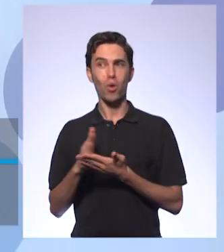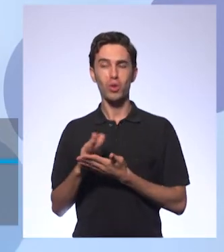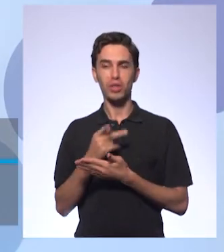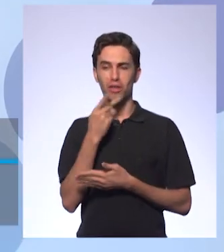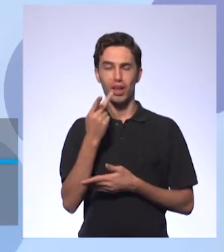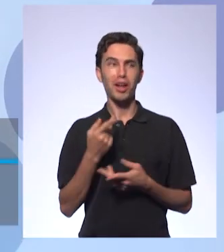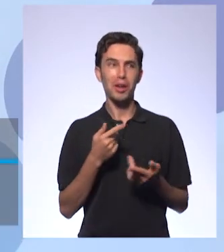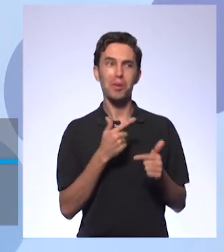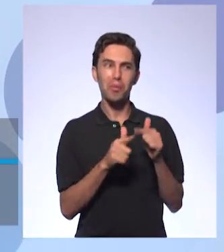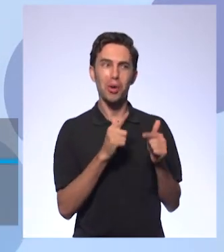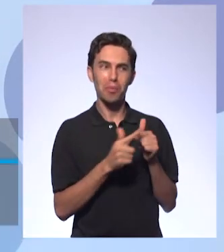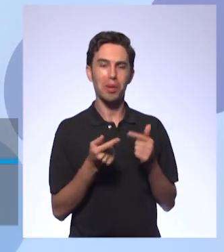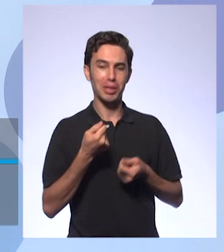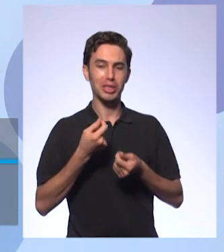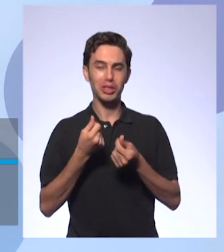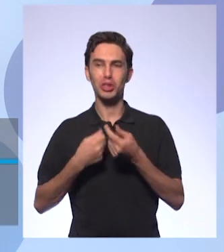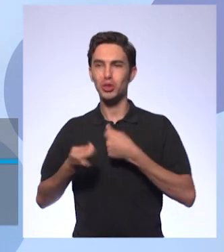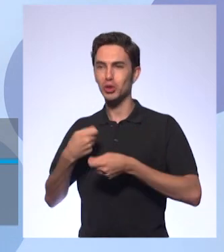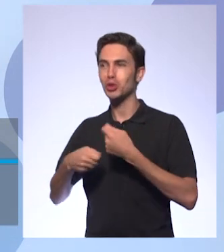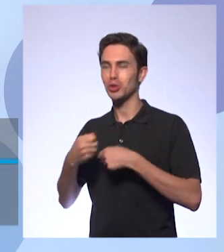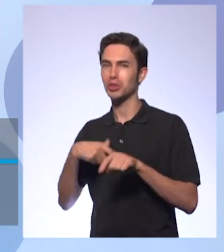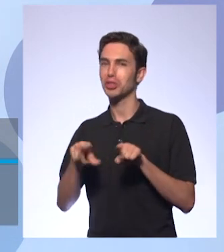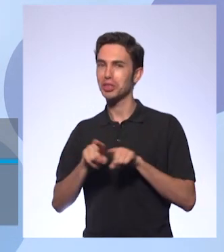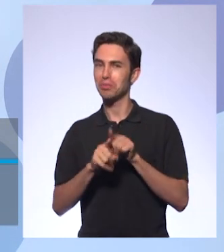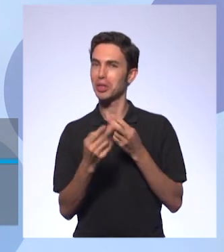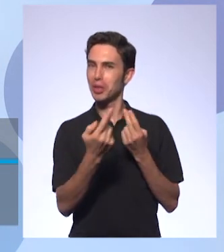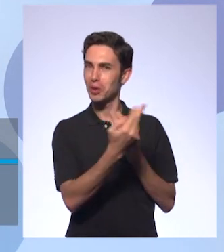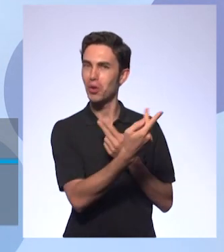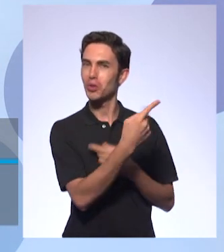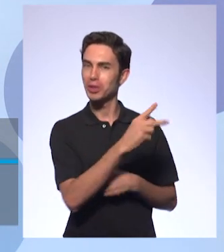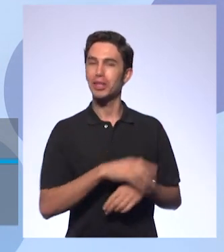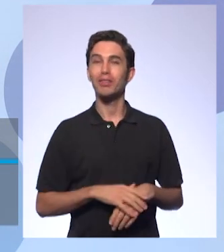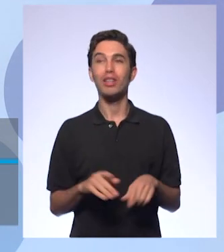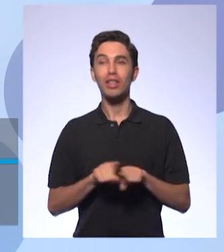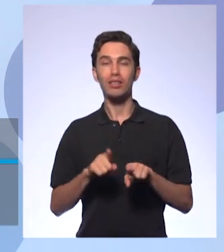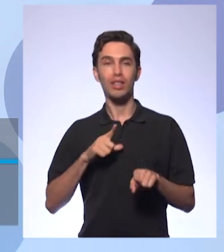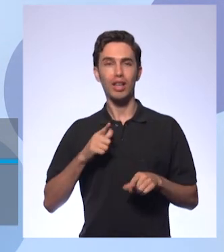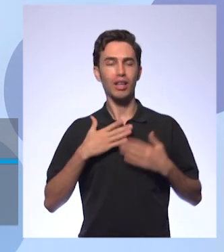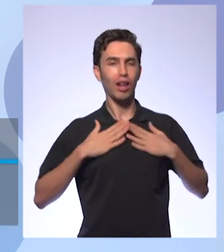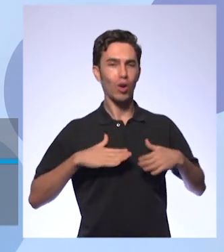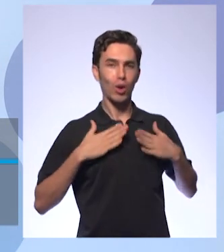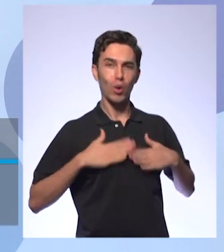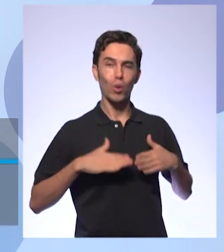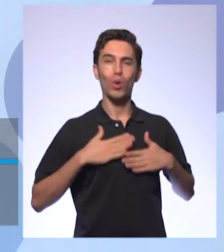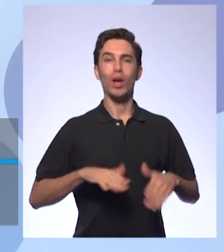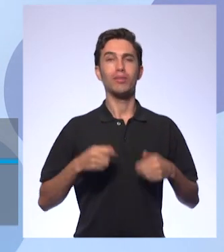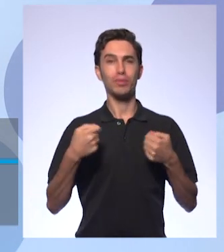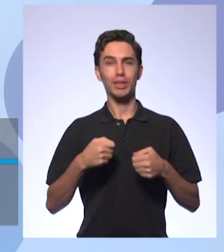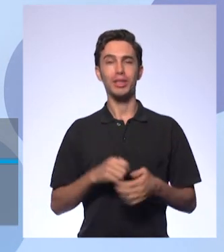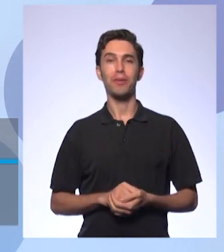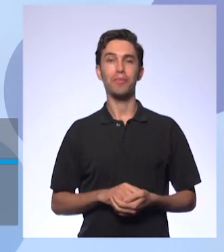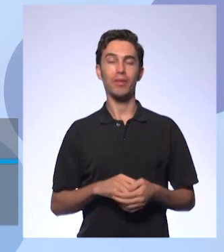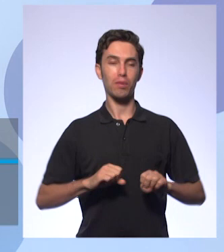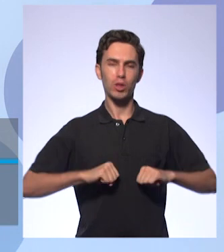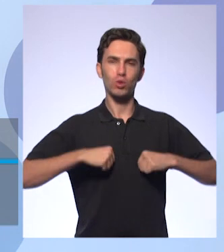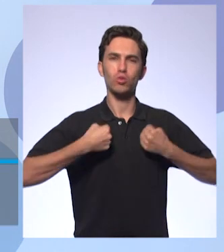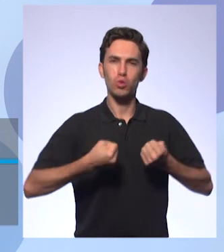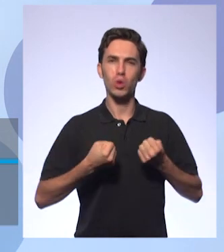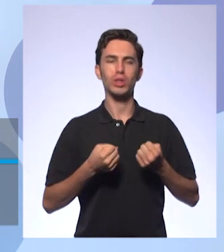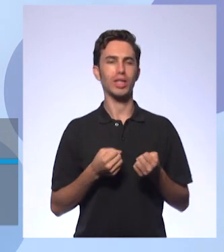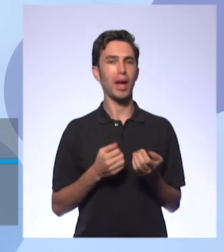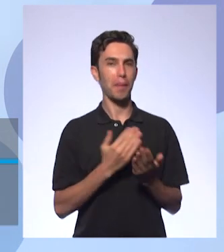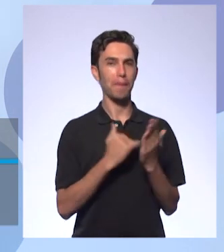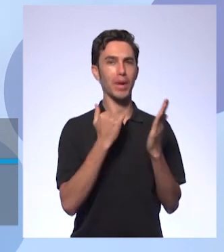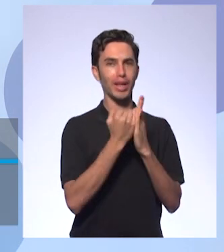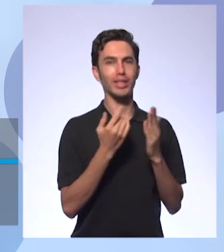gasto que você tem, professora. Tem, mas tudo bem. Vamos lá. Tendo muita calma e tranquilidade, é o que diz a Vitória. Se esforçar e se dedicar mais, o Cauê